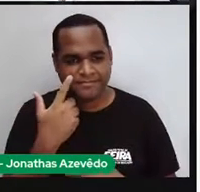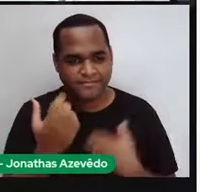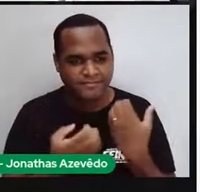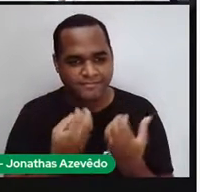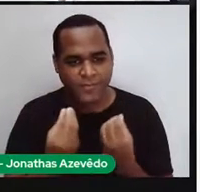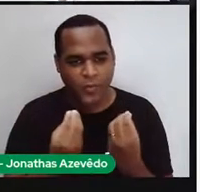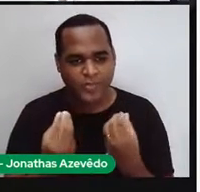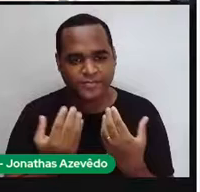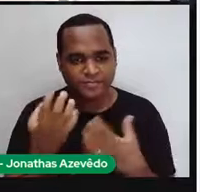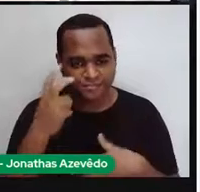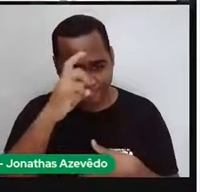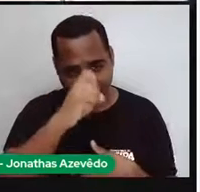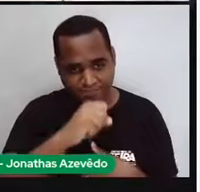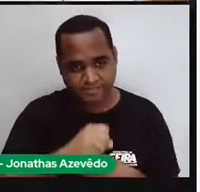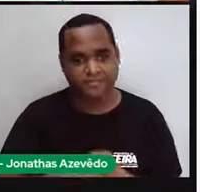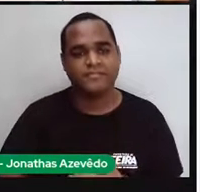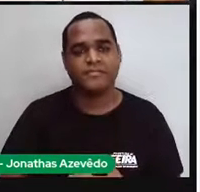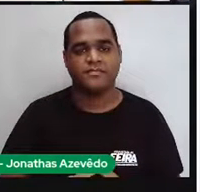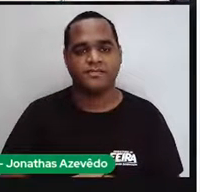só